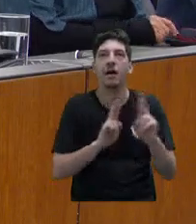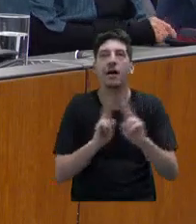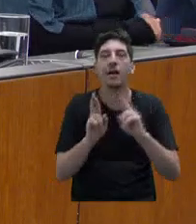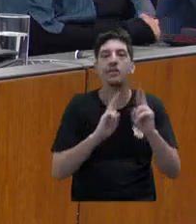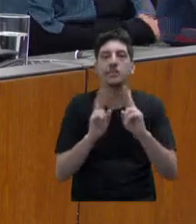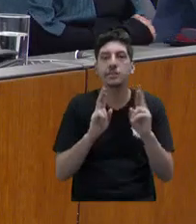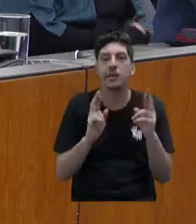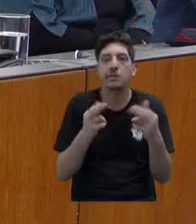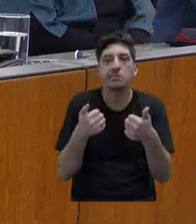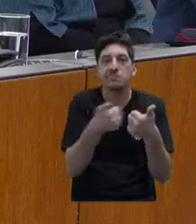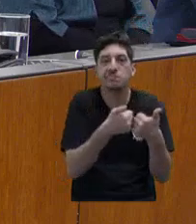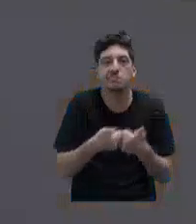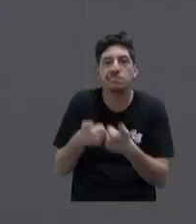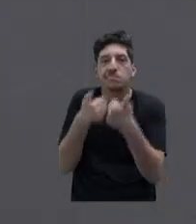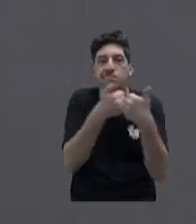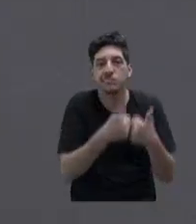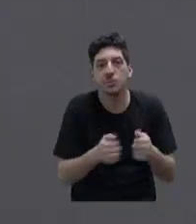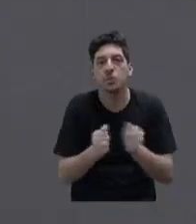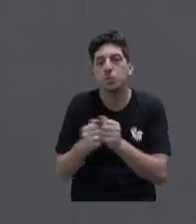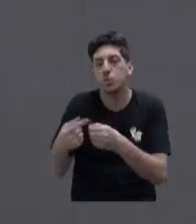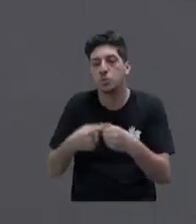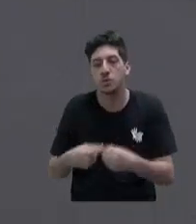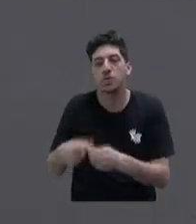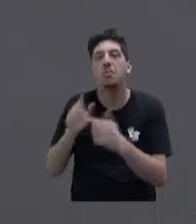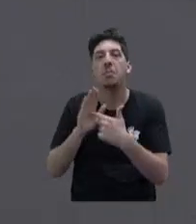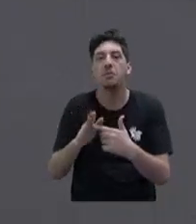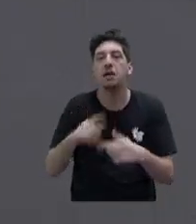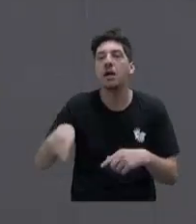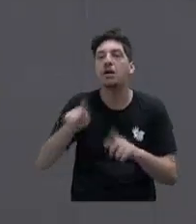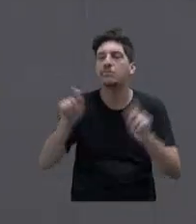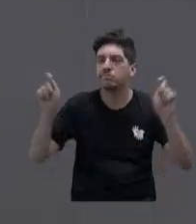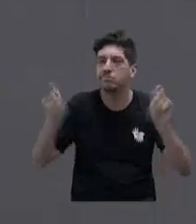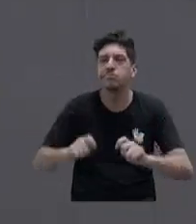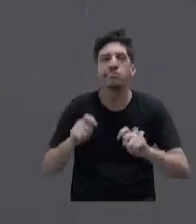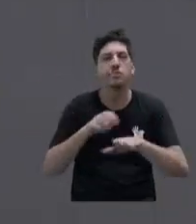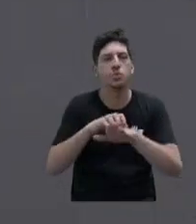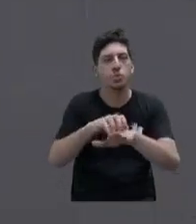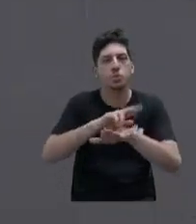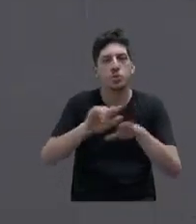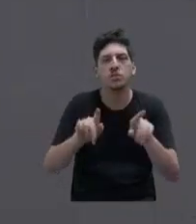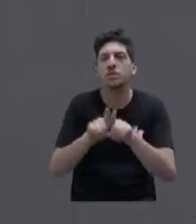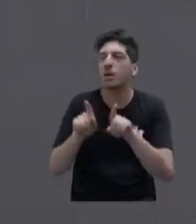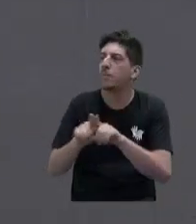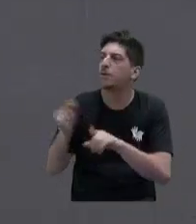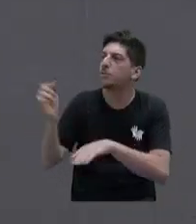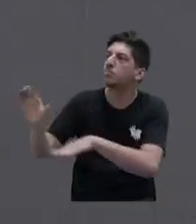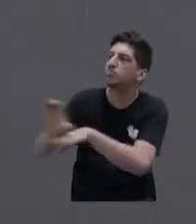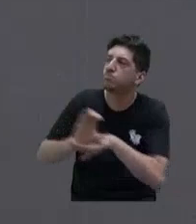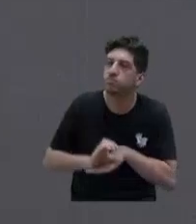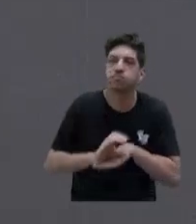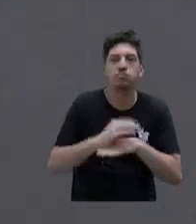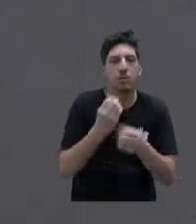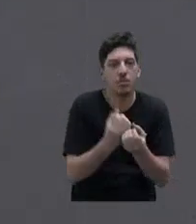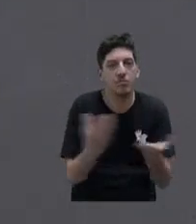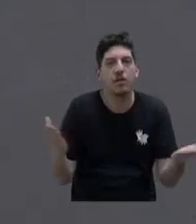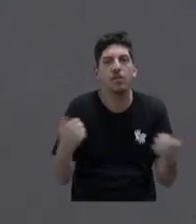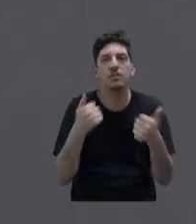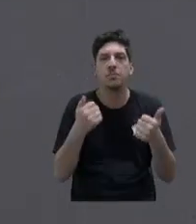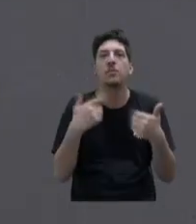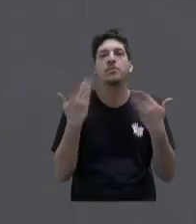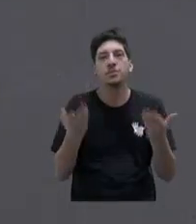com os municípios e mostrar que os municípios têm capacidade turística de atrair investimentos. Então, fica aqui o